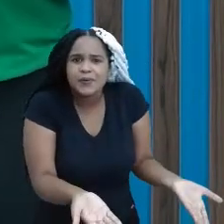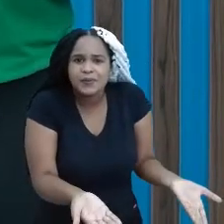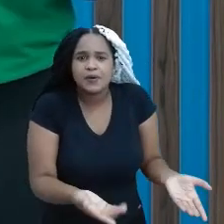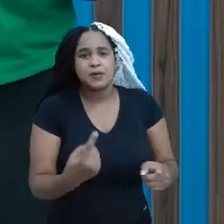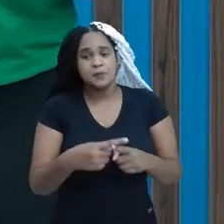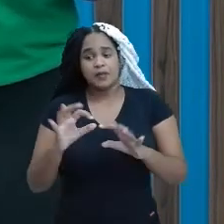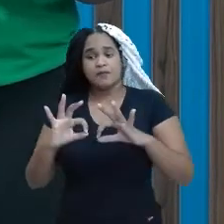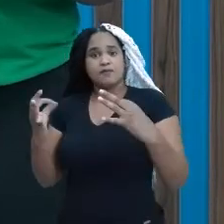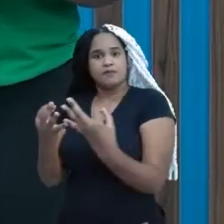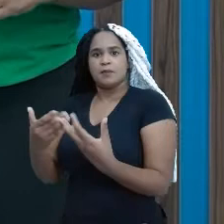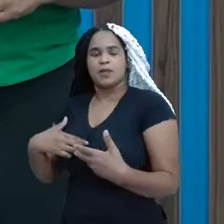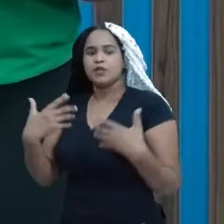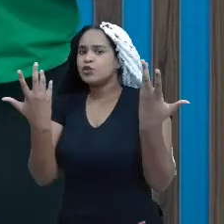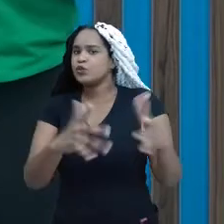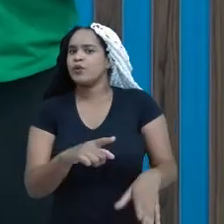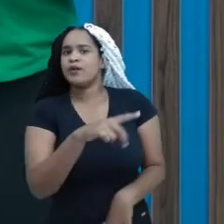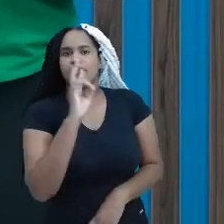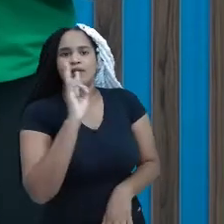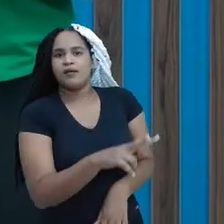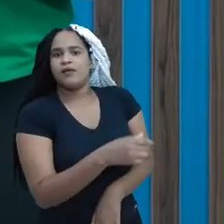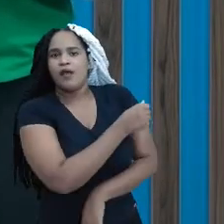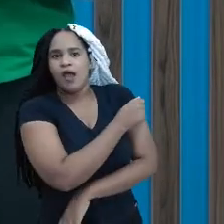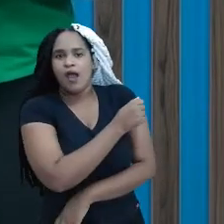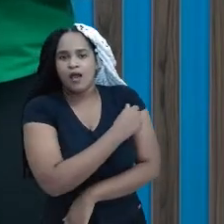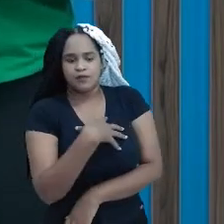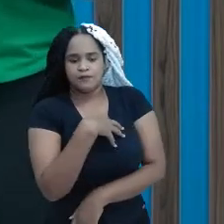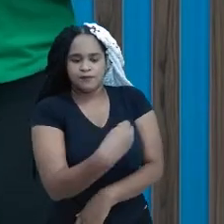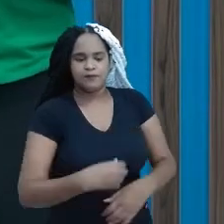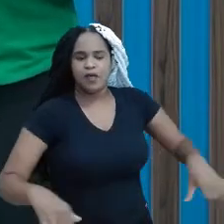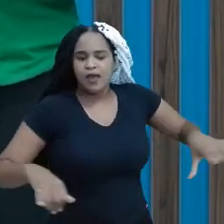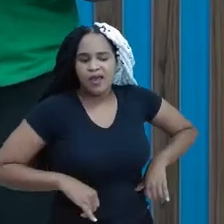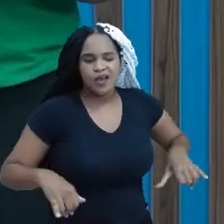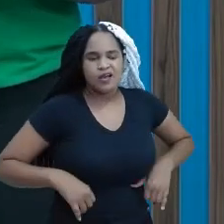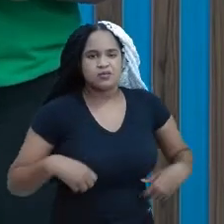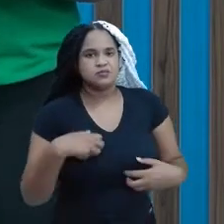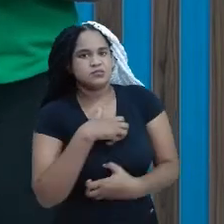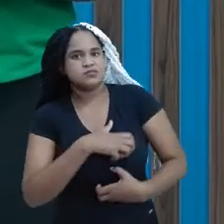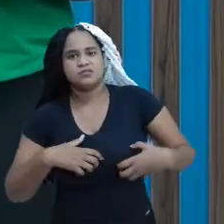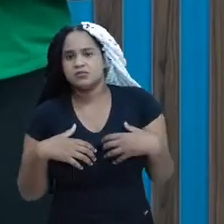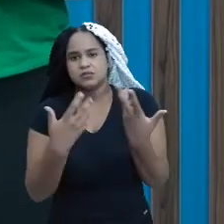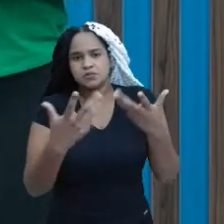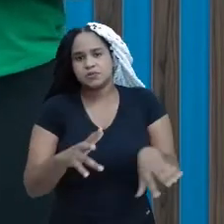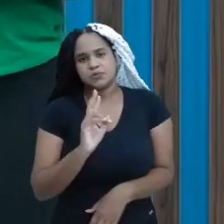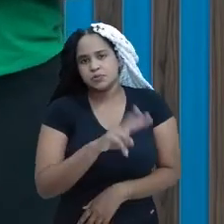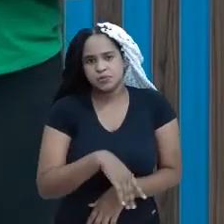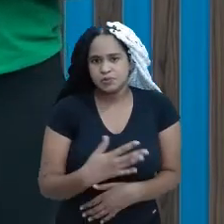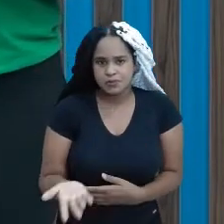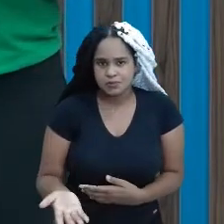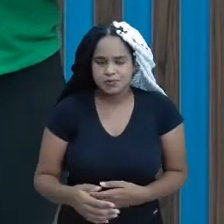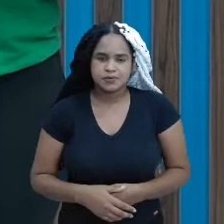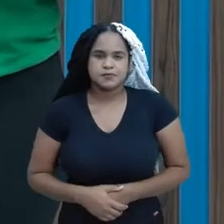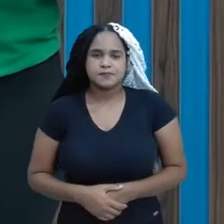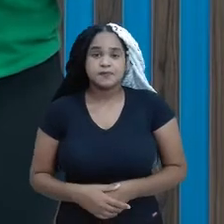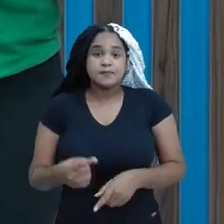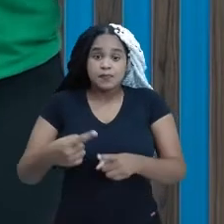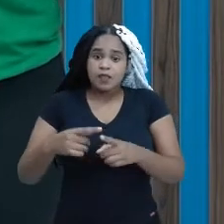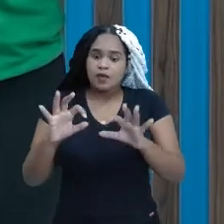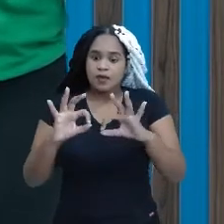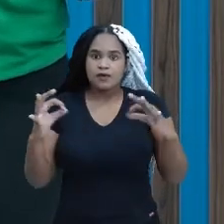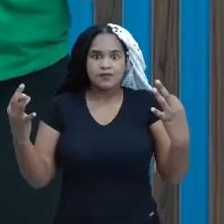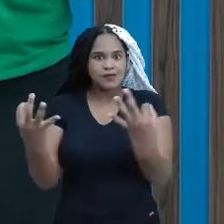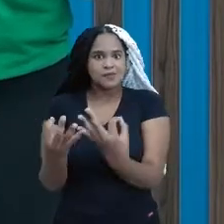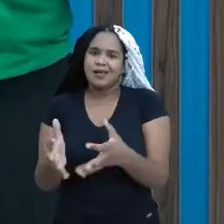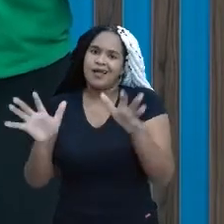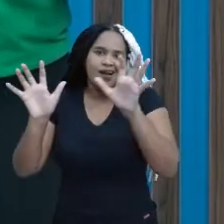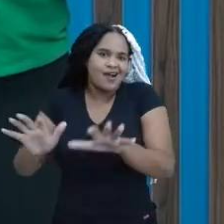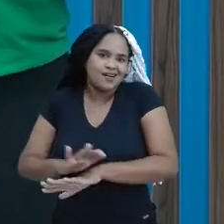enquanto família não quer o seu filho sofrendo, não quer em nenhum desconforto, porque toda família é